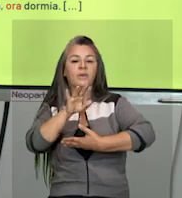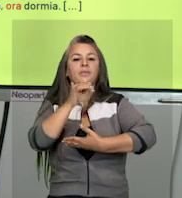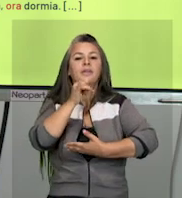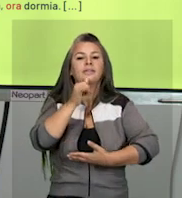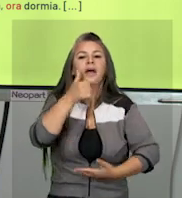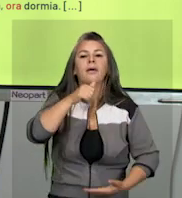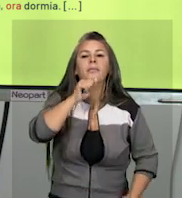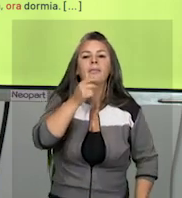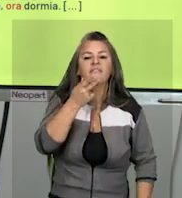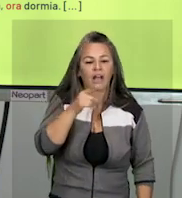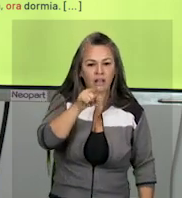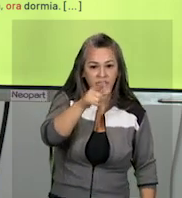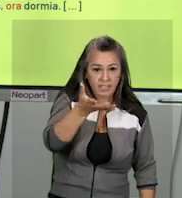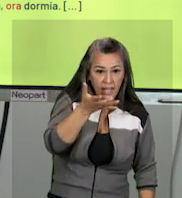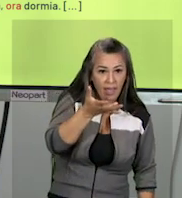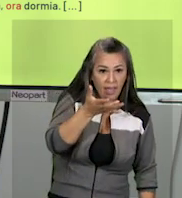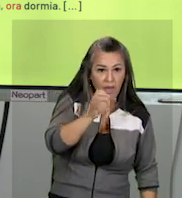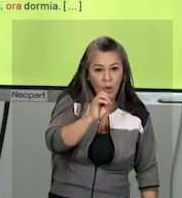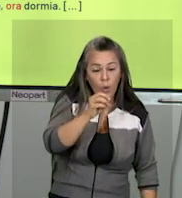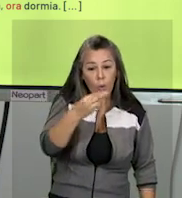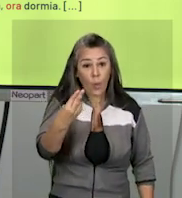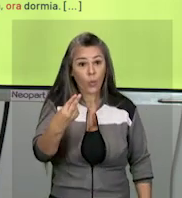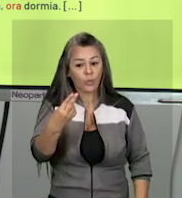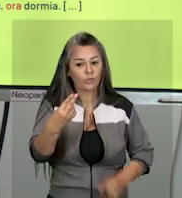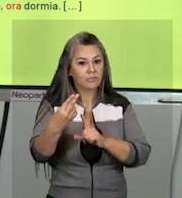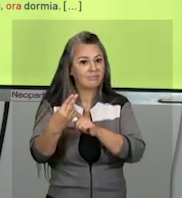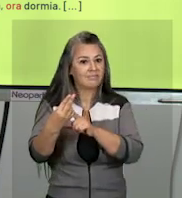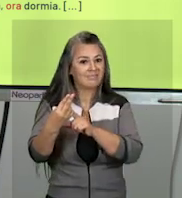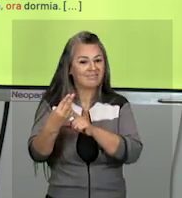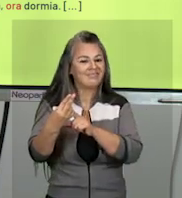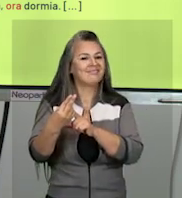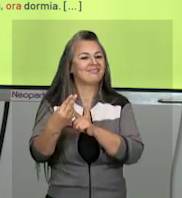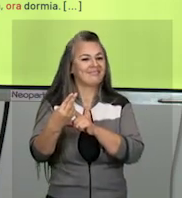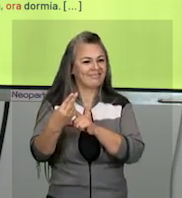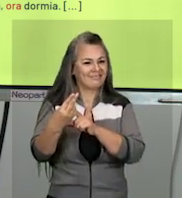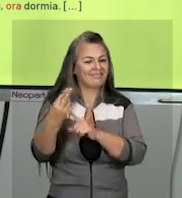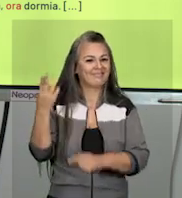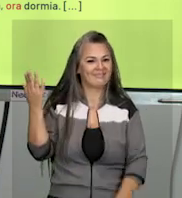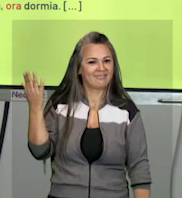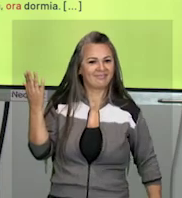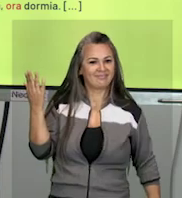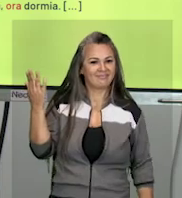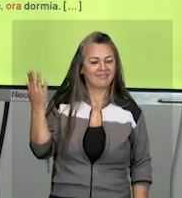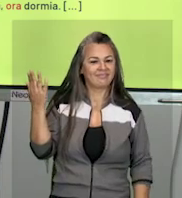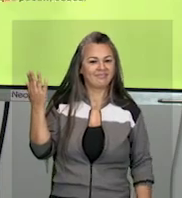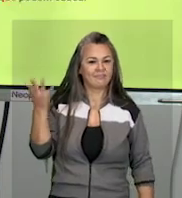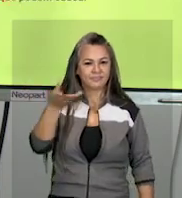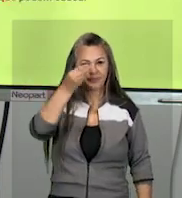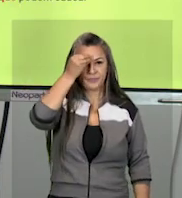aquilo? O ou é uma conjunção coordenativa alternativa. Ok?